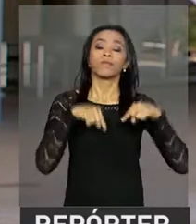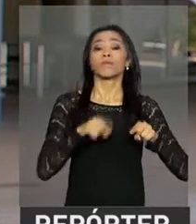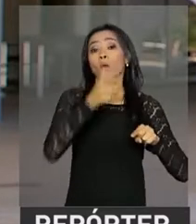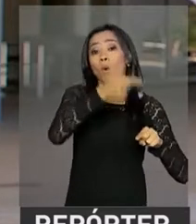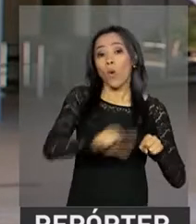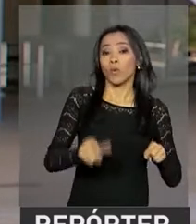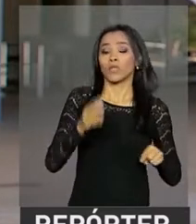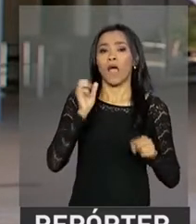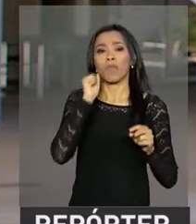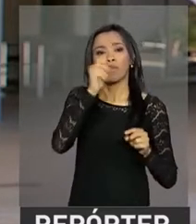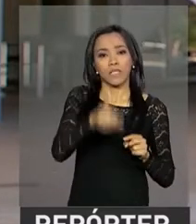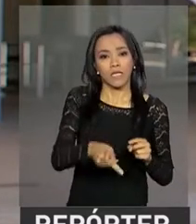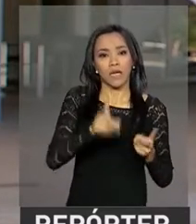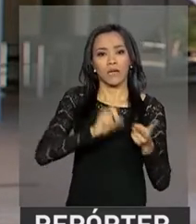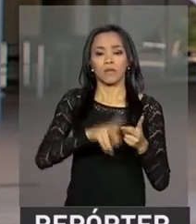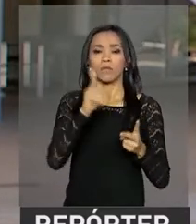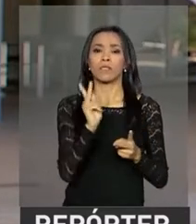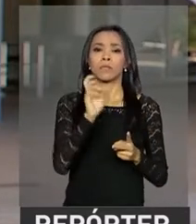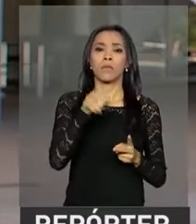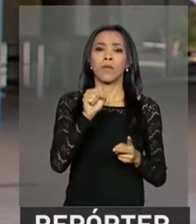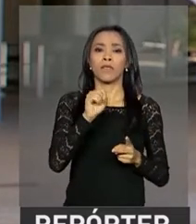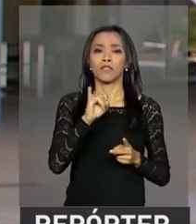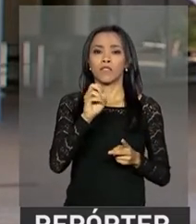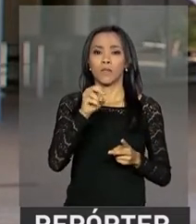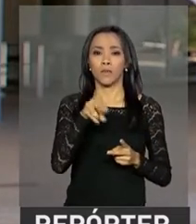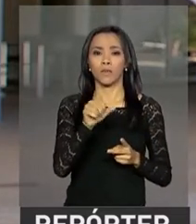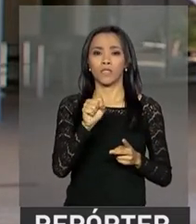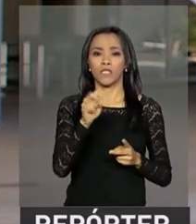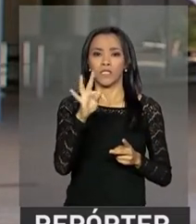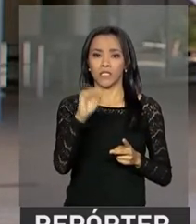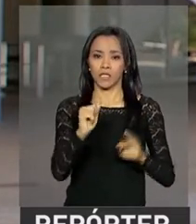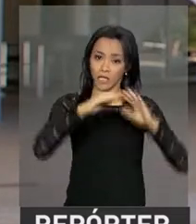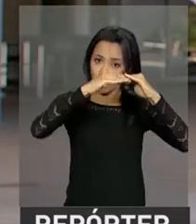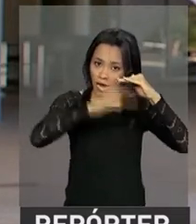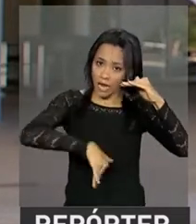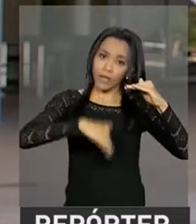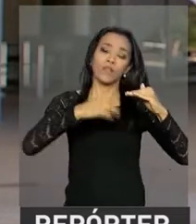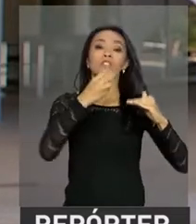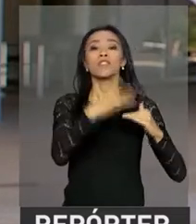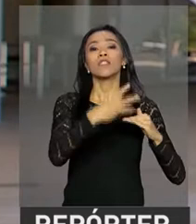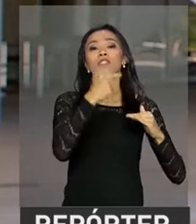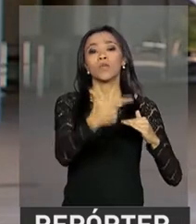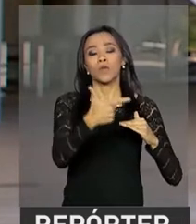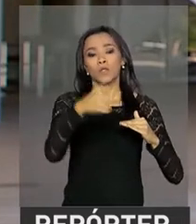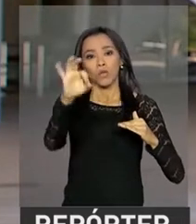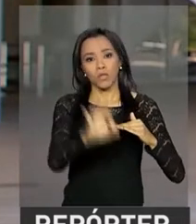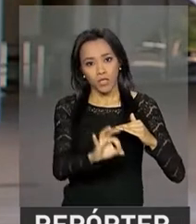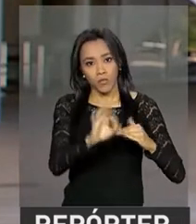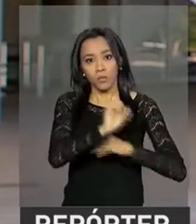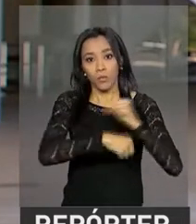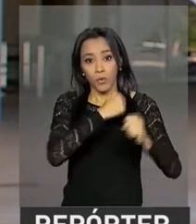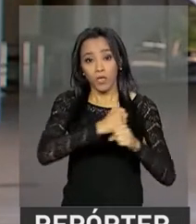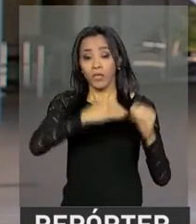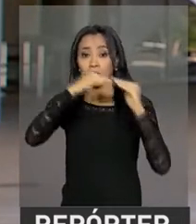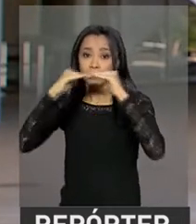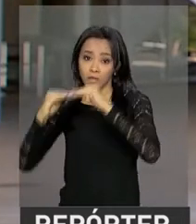dos aposentados e pensionistas, esse teto, esse limite, ele caiu de 32% ao ano para